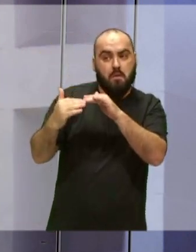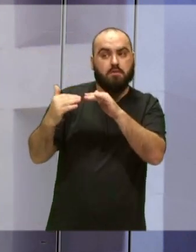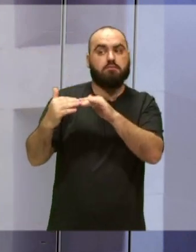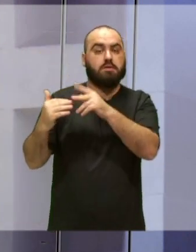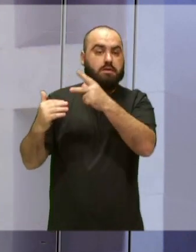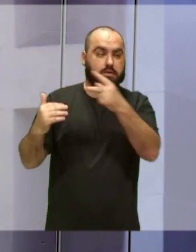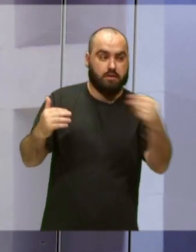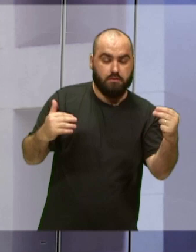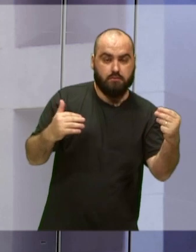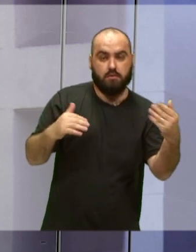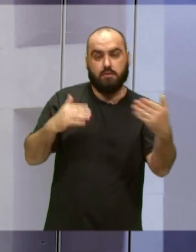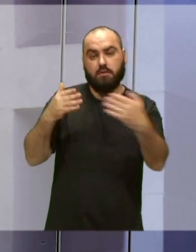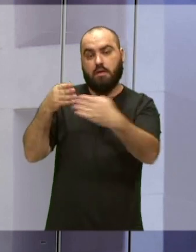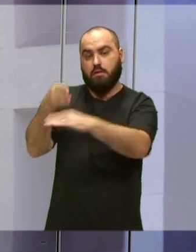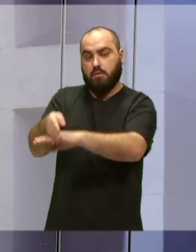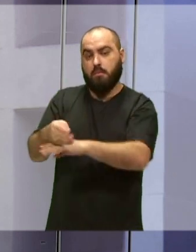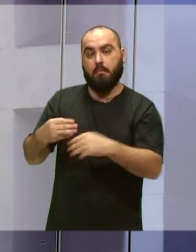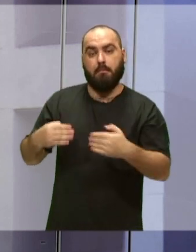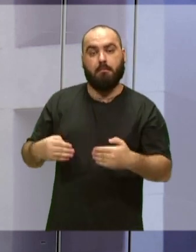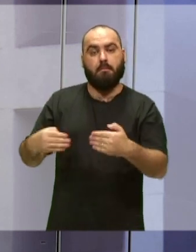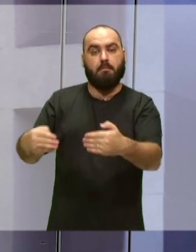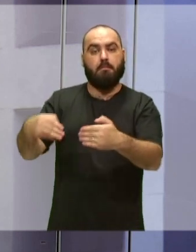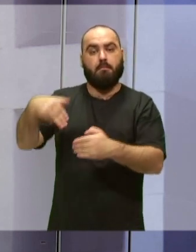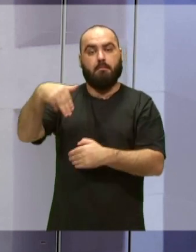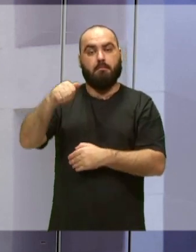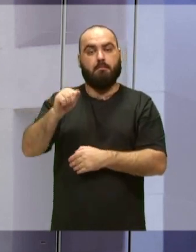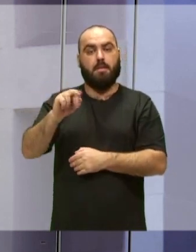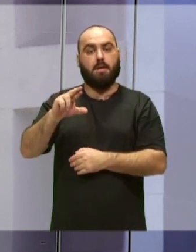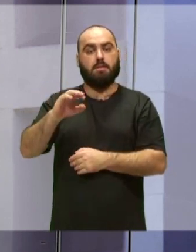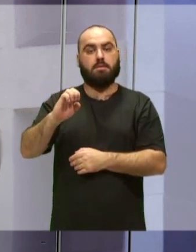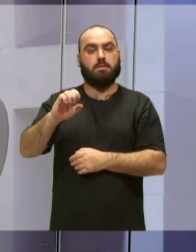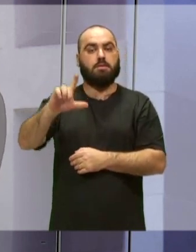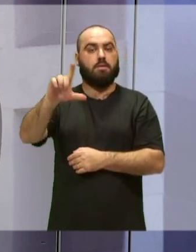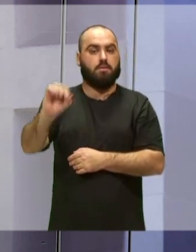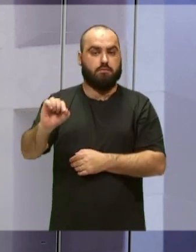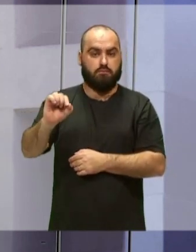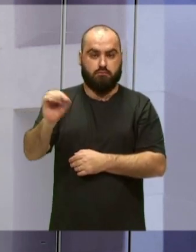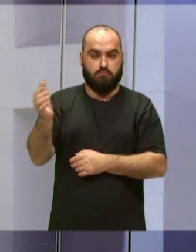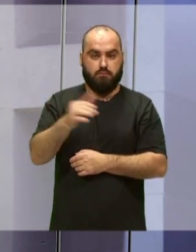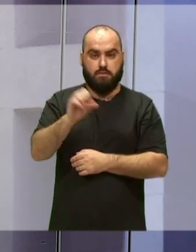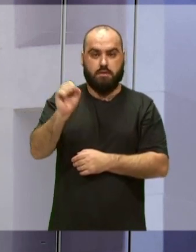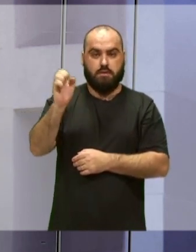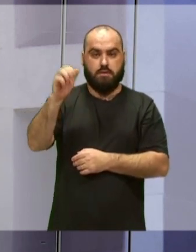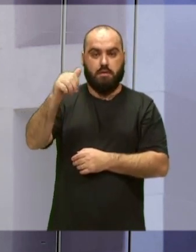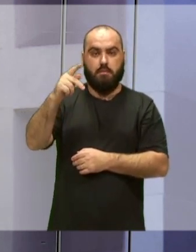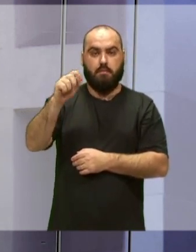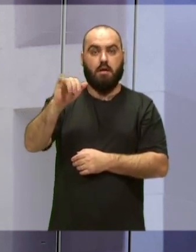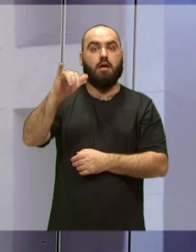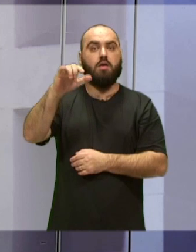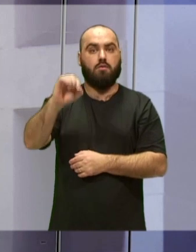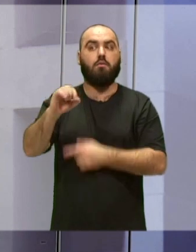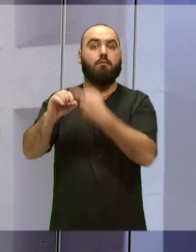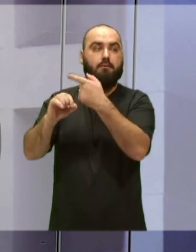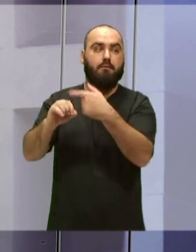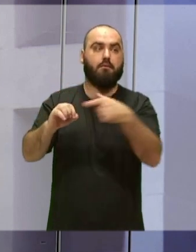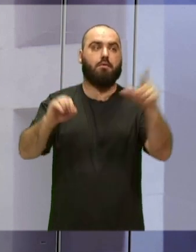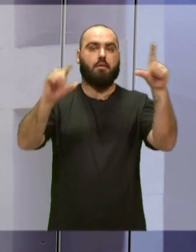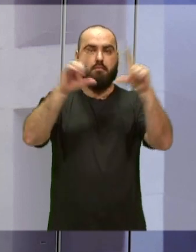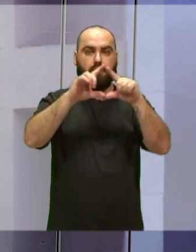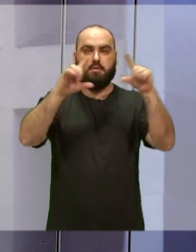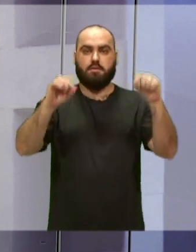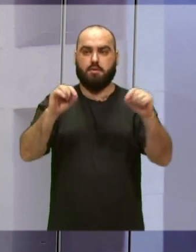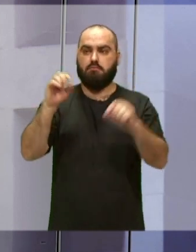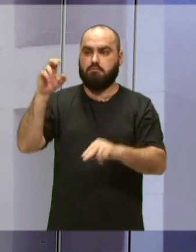Ele entrou o ministro Marcelo Sampaio Marcelo Sampaio fui à Brasília sentei na frente